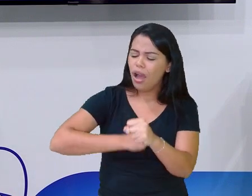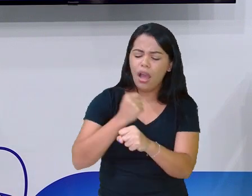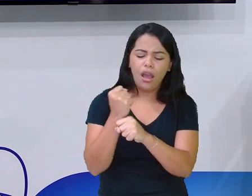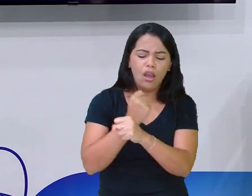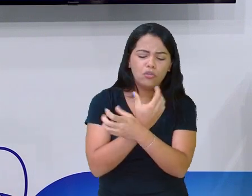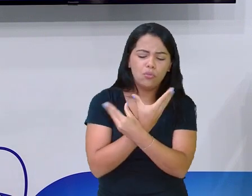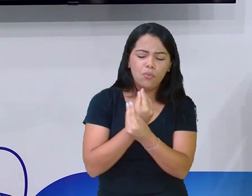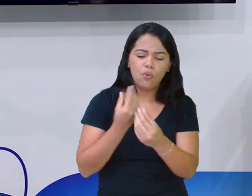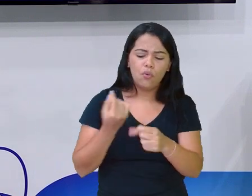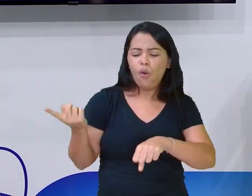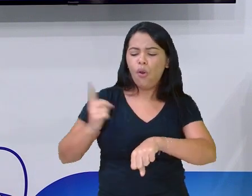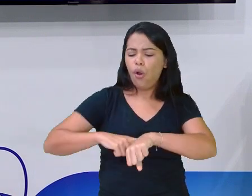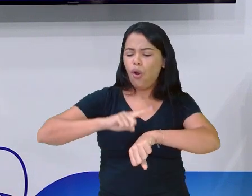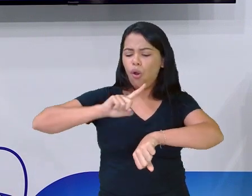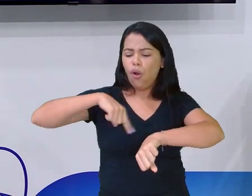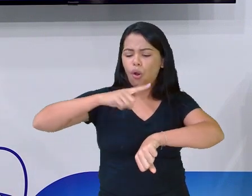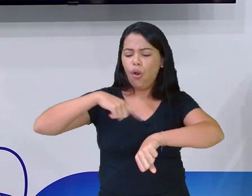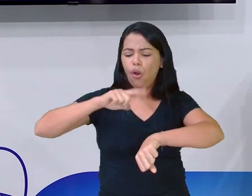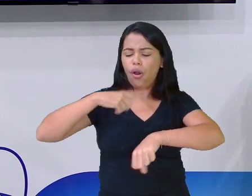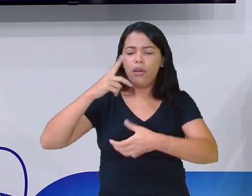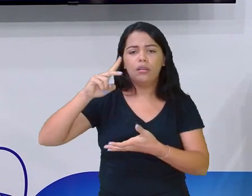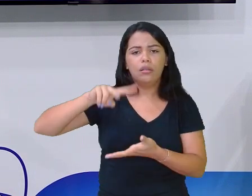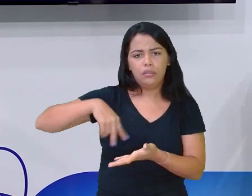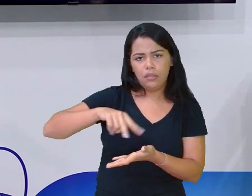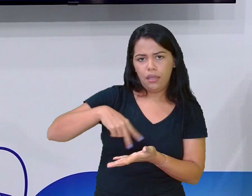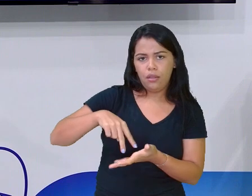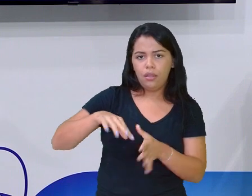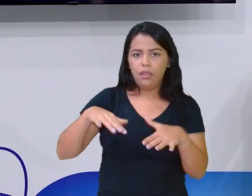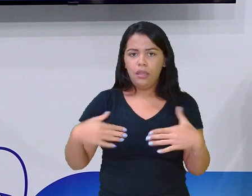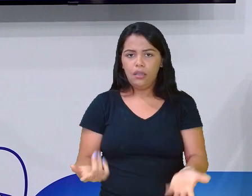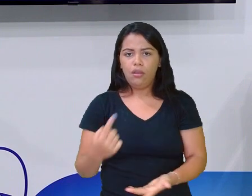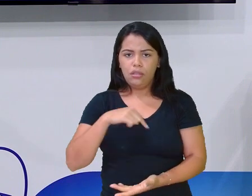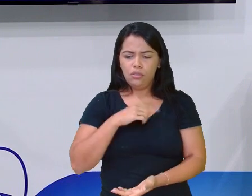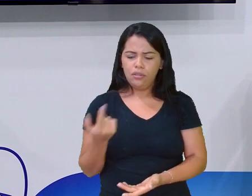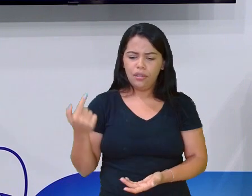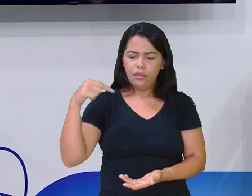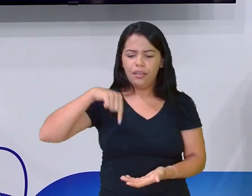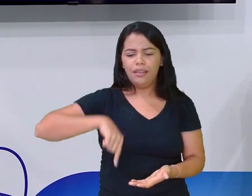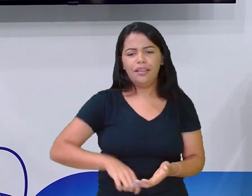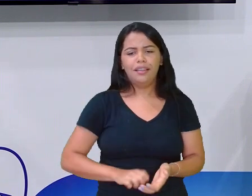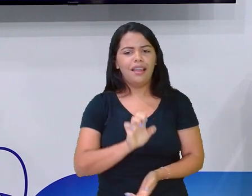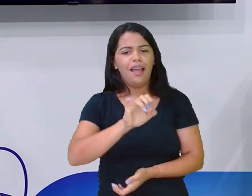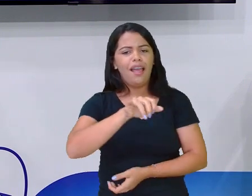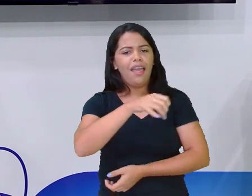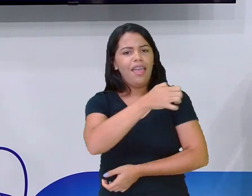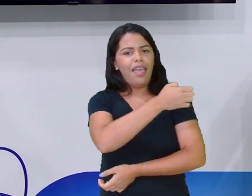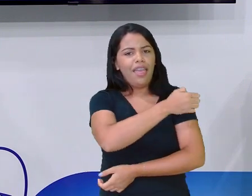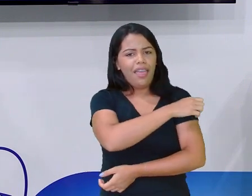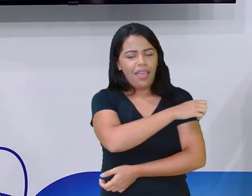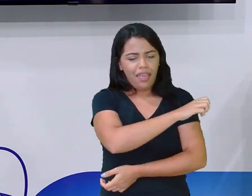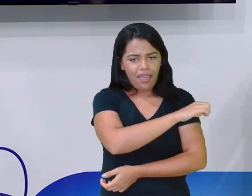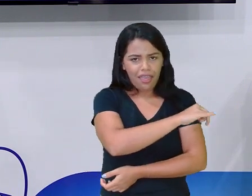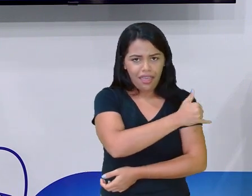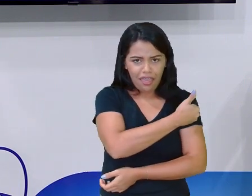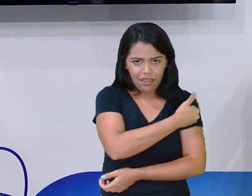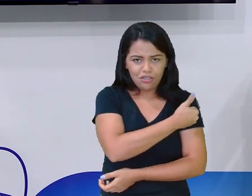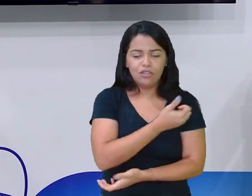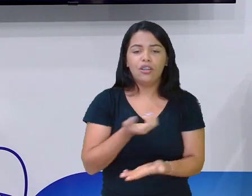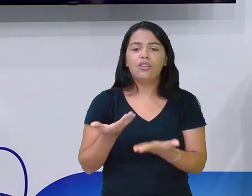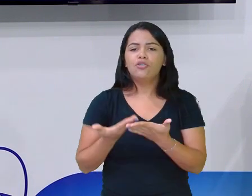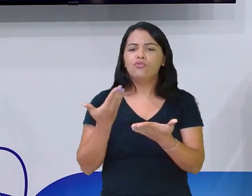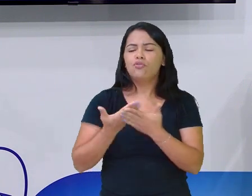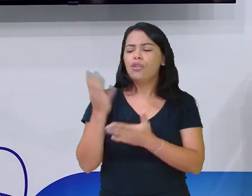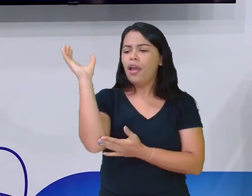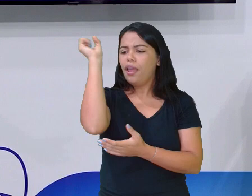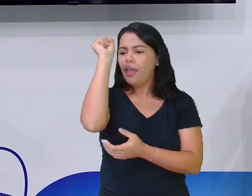ensaiando. Mas a gente está aí na Eja, veio estudar, veio aprender arte, e que tal a gente vivenciar